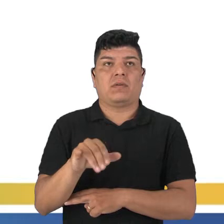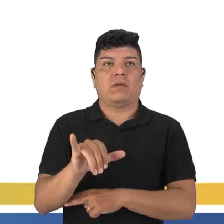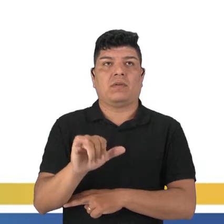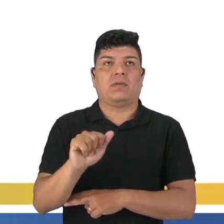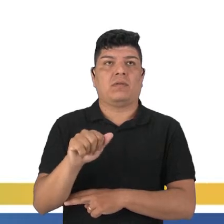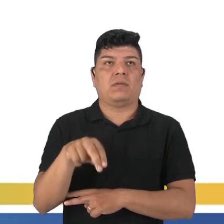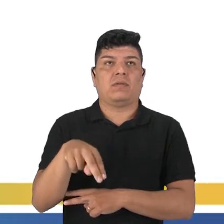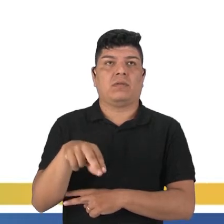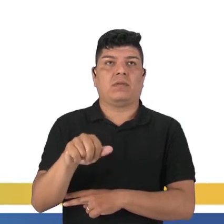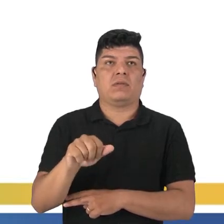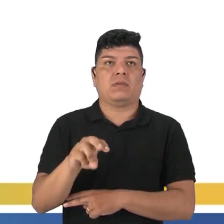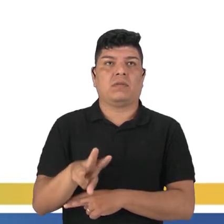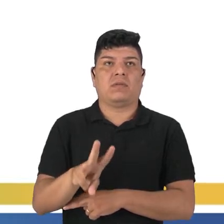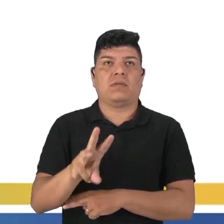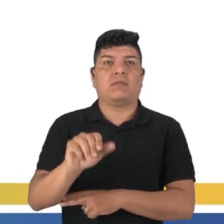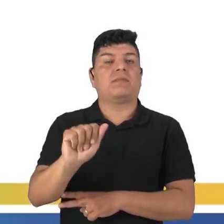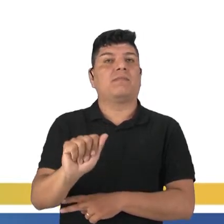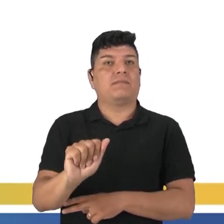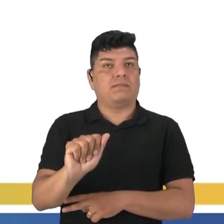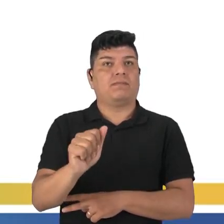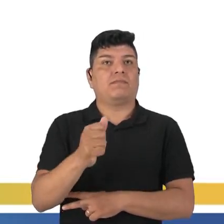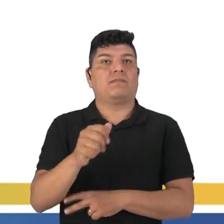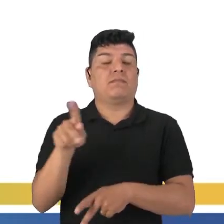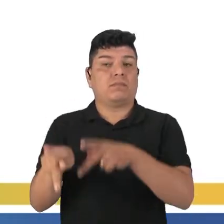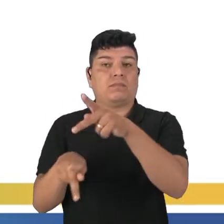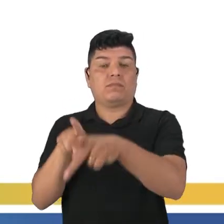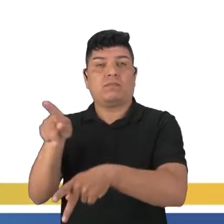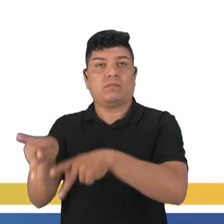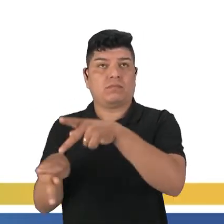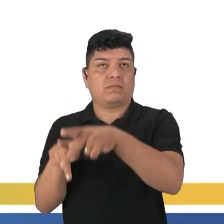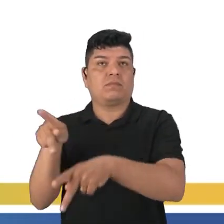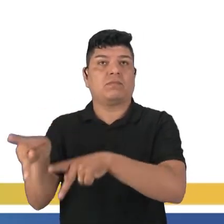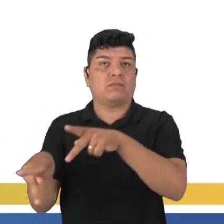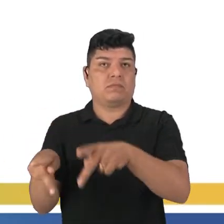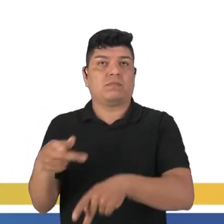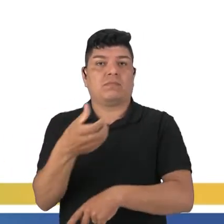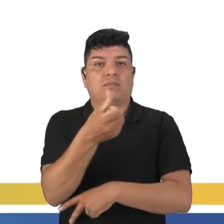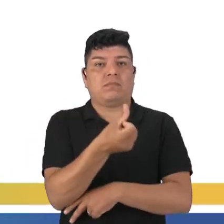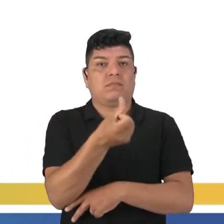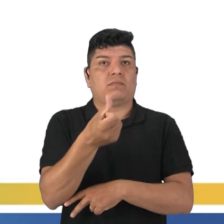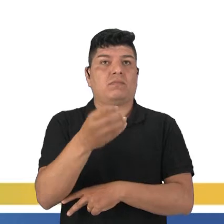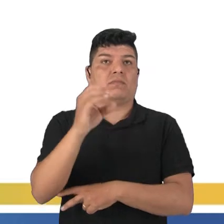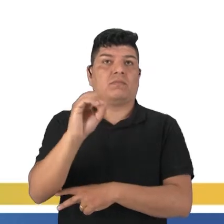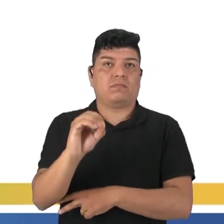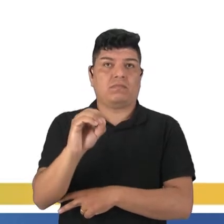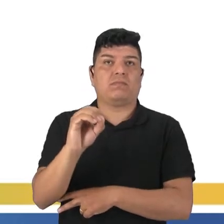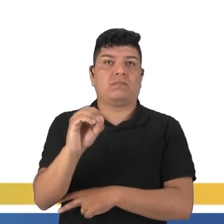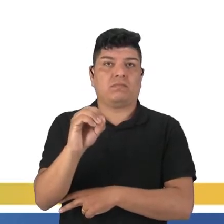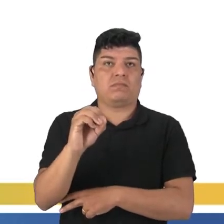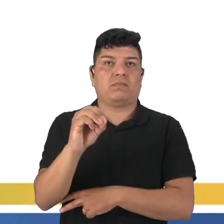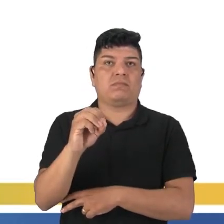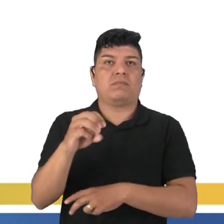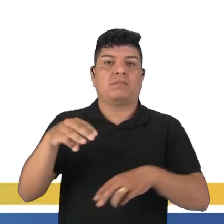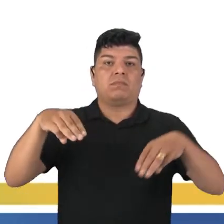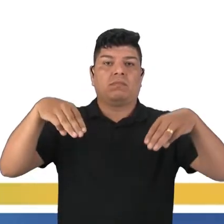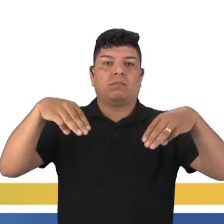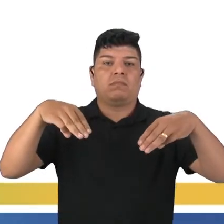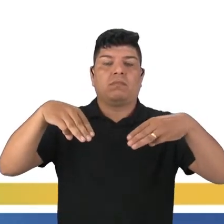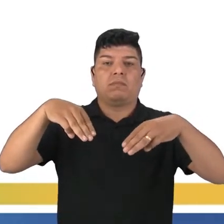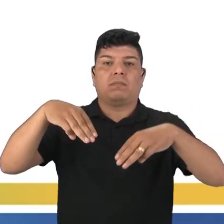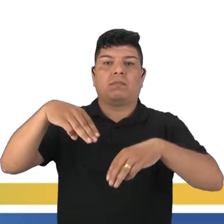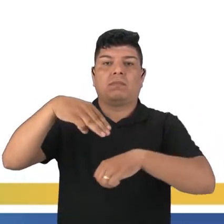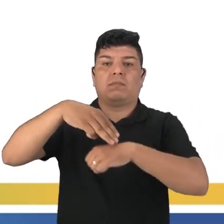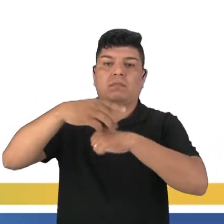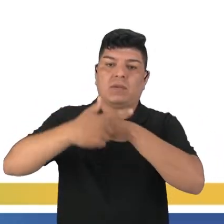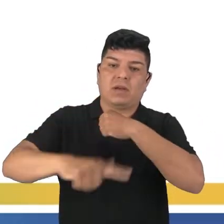Puiana, né, Puianauá, desculpem, Pano, né, a localização também em Mâncio Lima, e todas